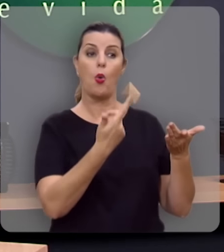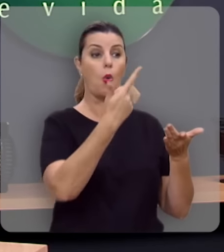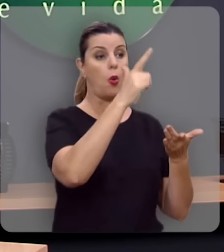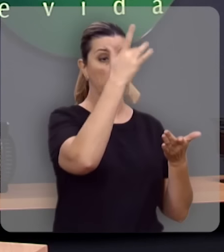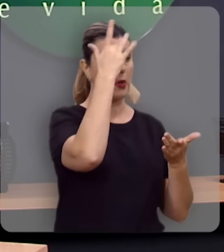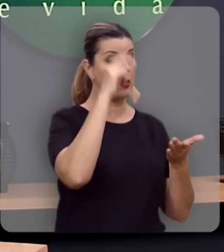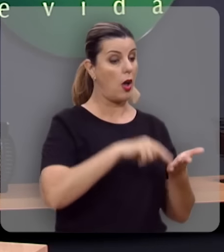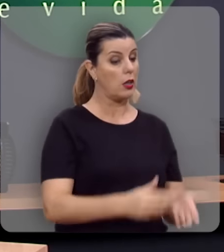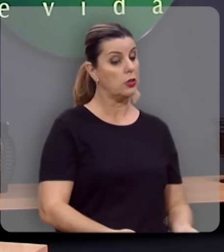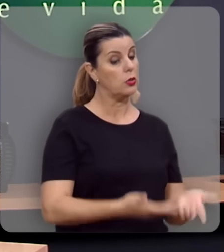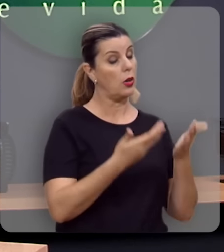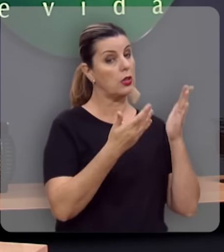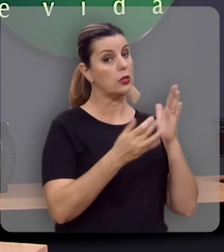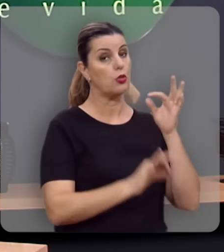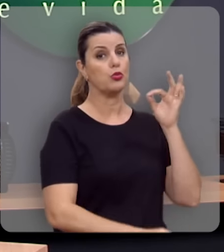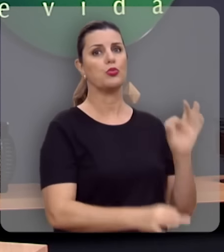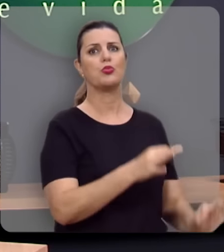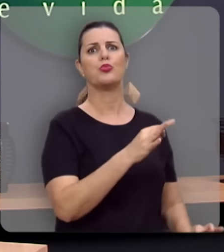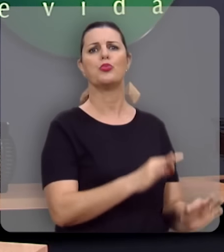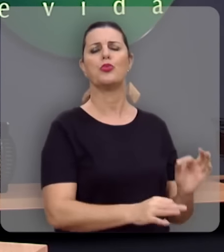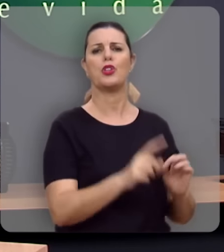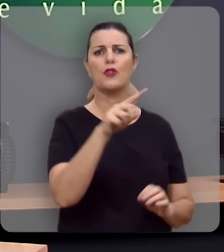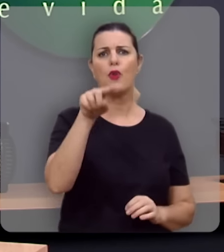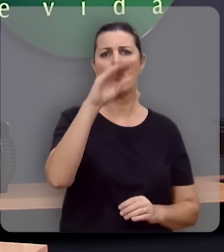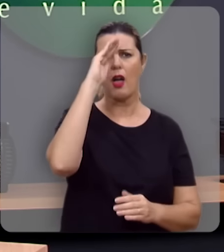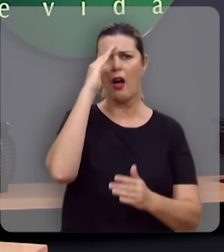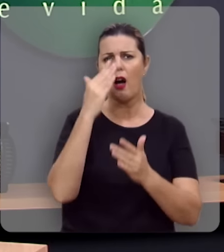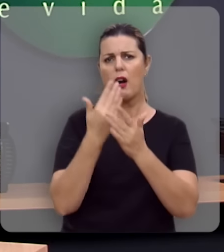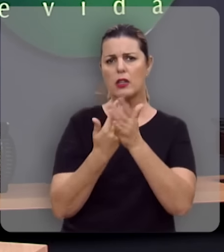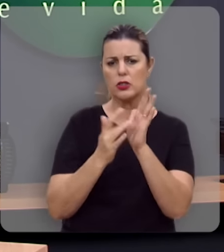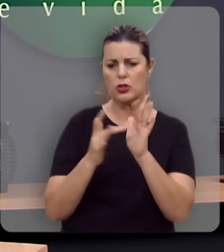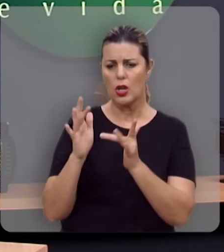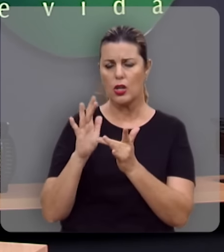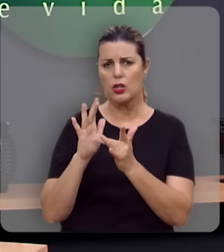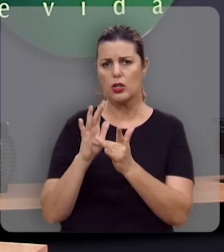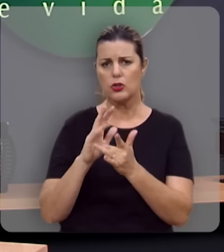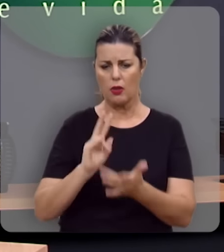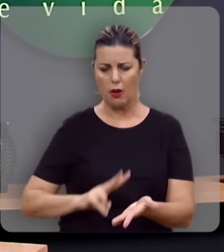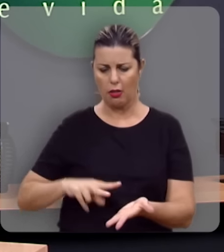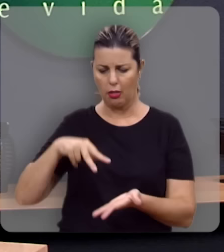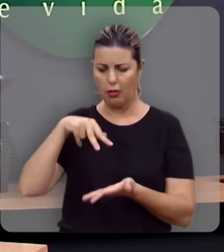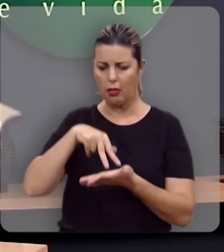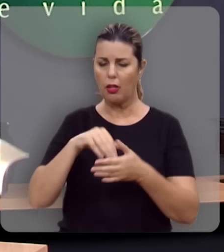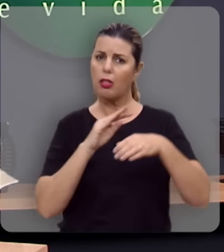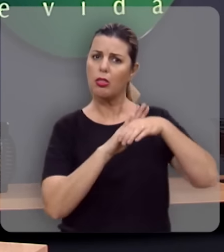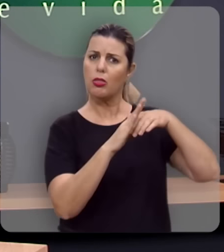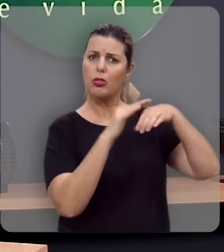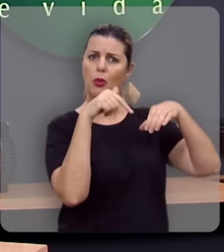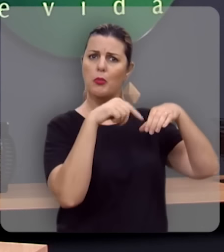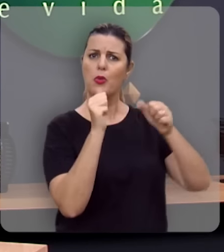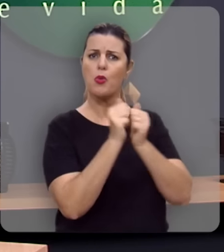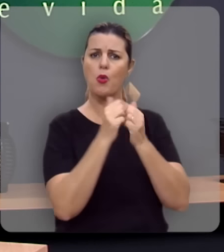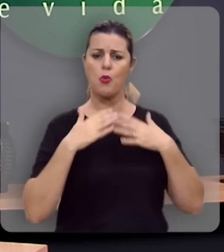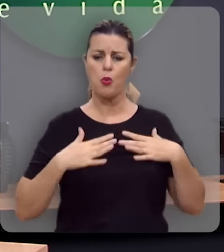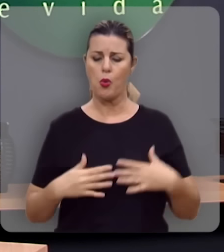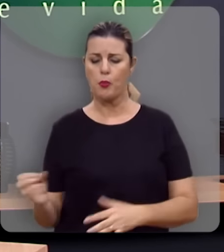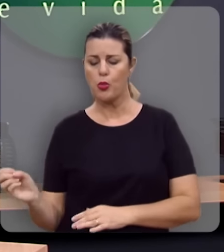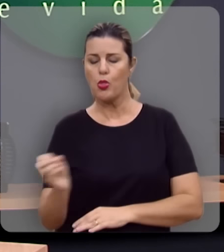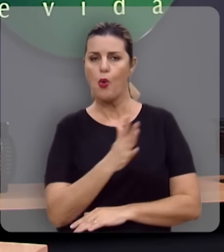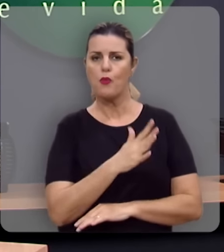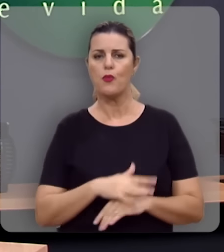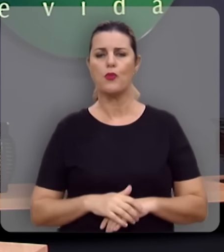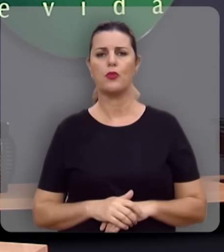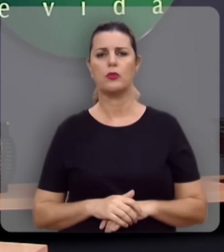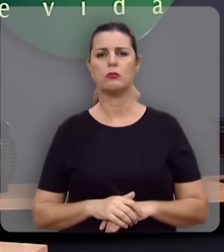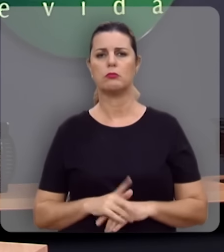do juízo. Quando Jesus voltar, você que creu no Senhor Jesus Cristo se levantará do túmulo com um corpo